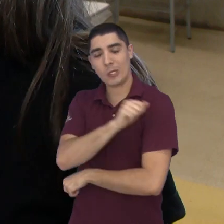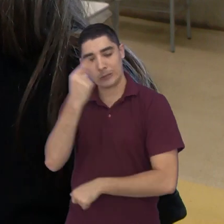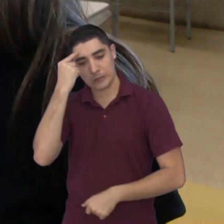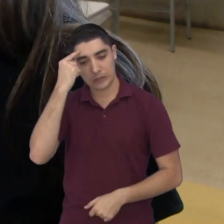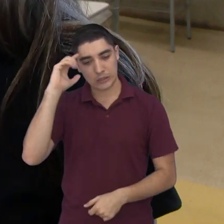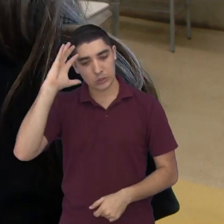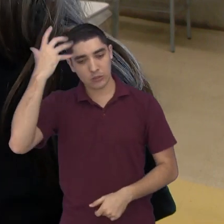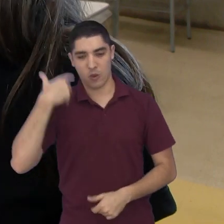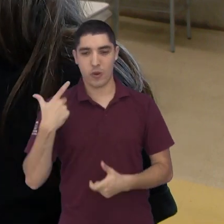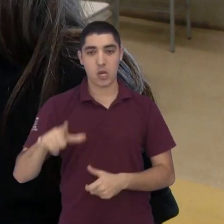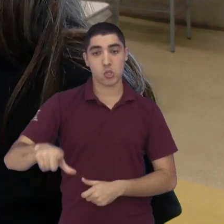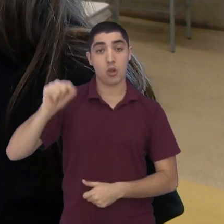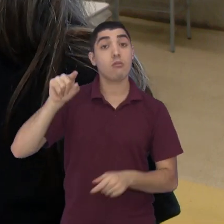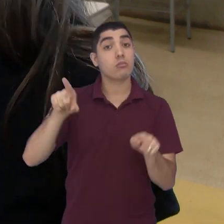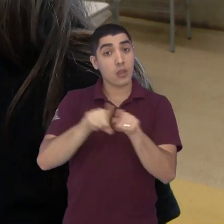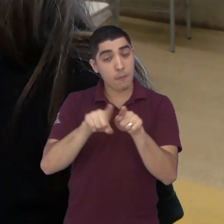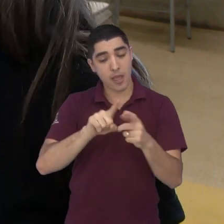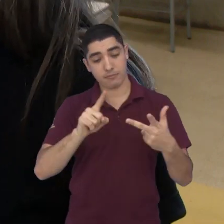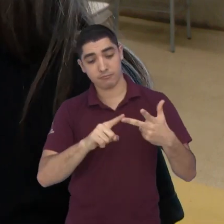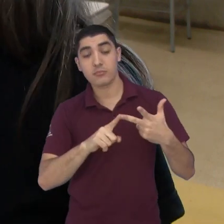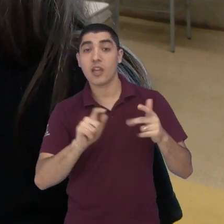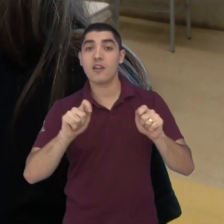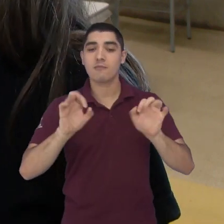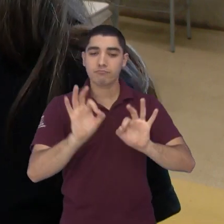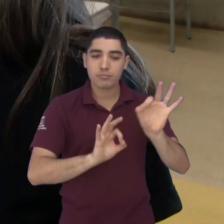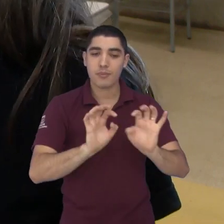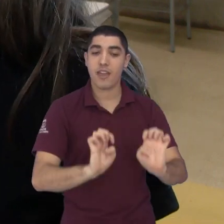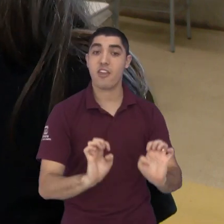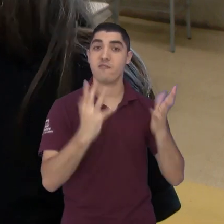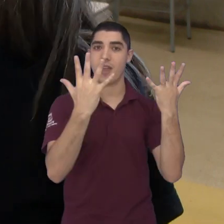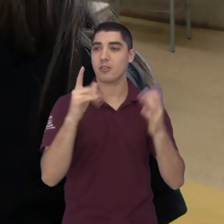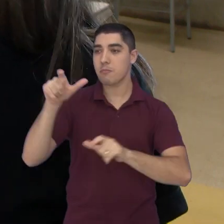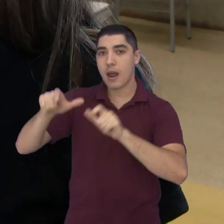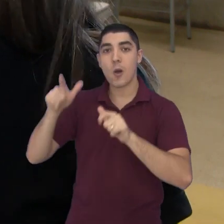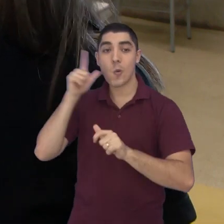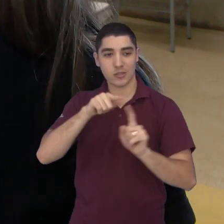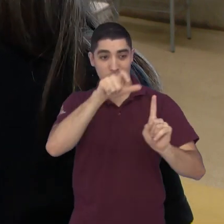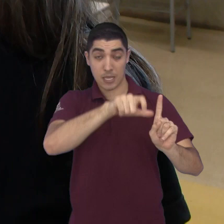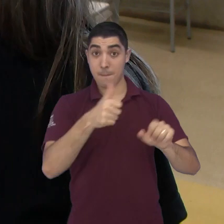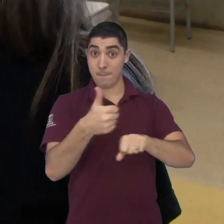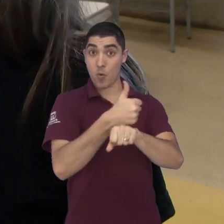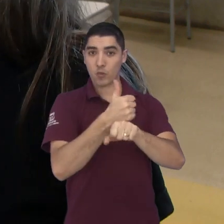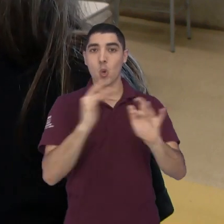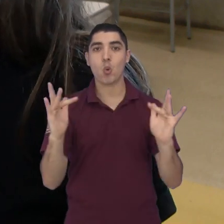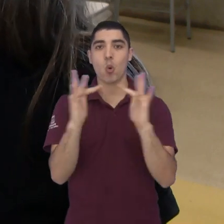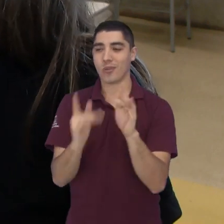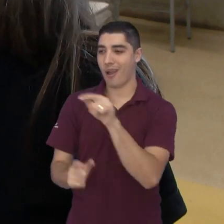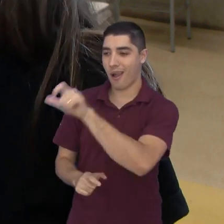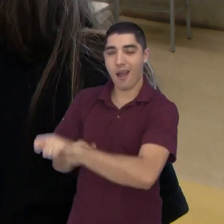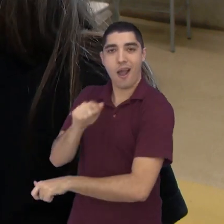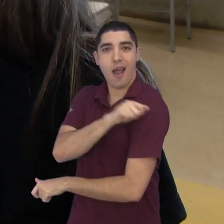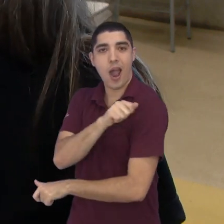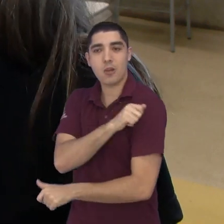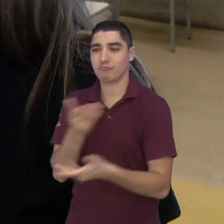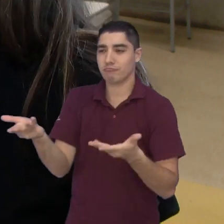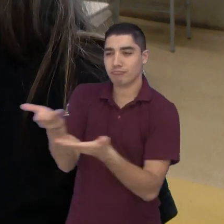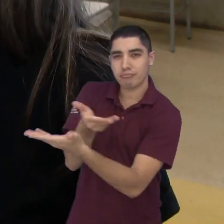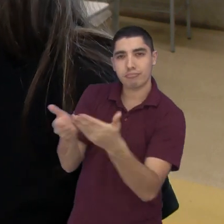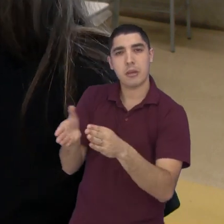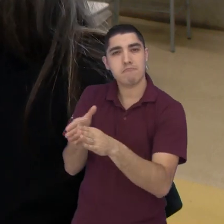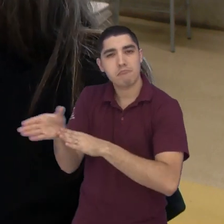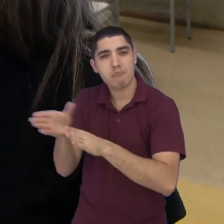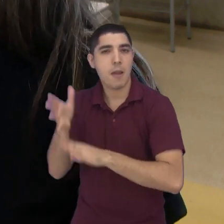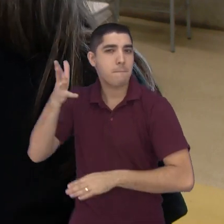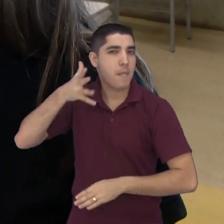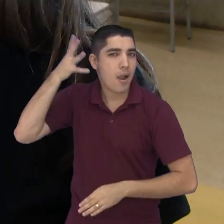nesse processo a gente promove eventos que o aluno consiga conversar com profissionais que estejam atuando na área com alunos